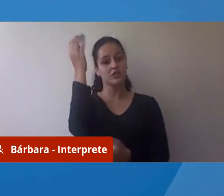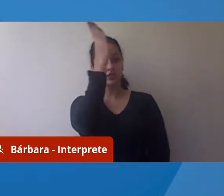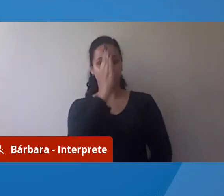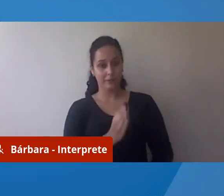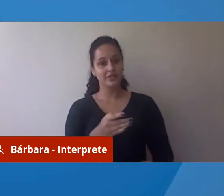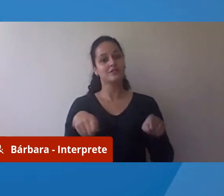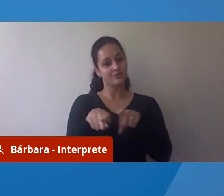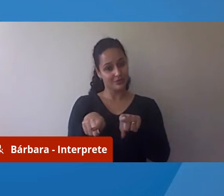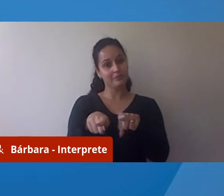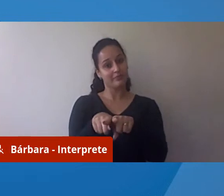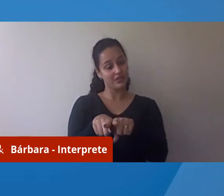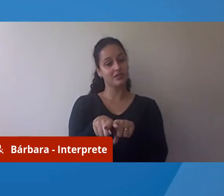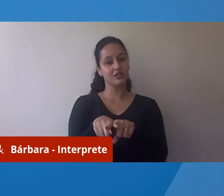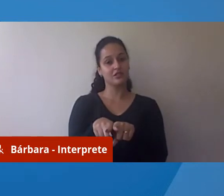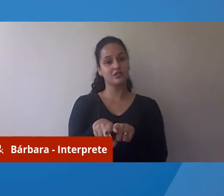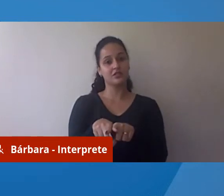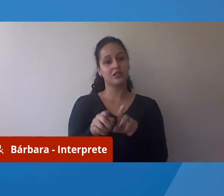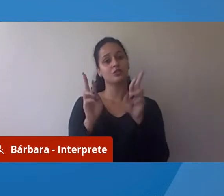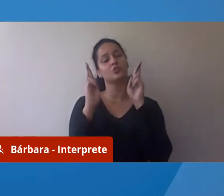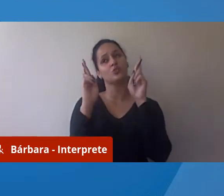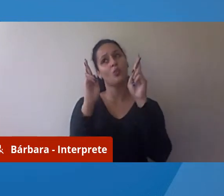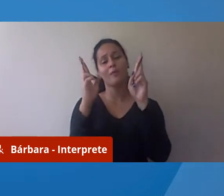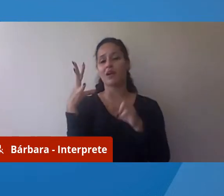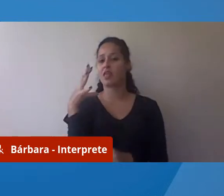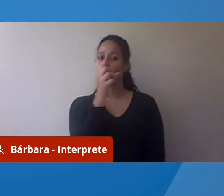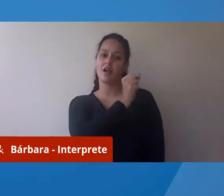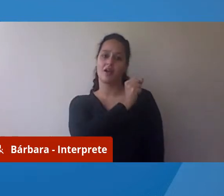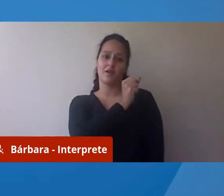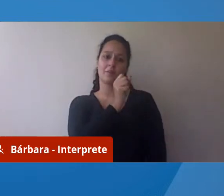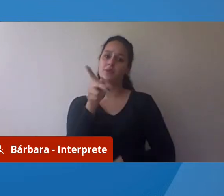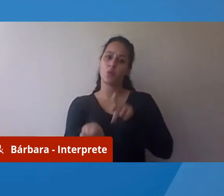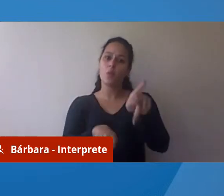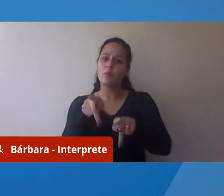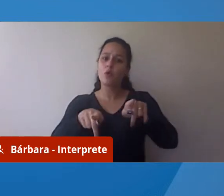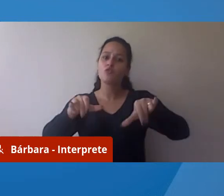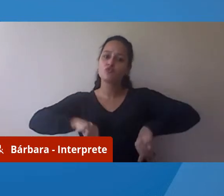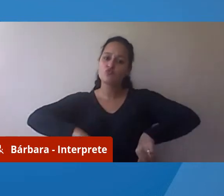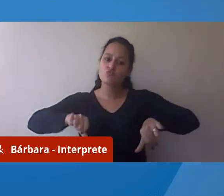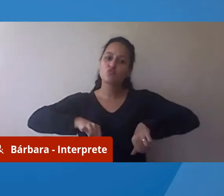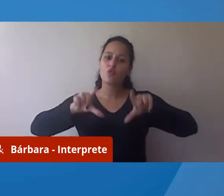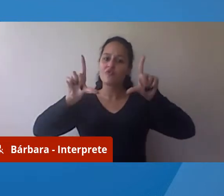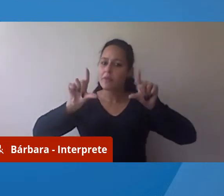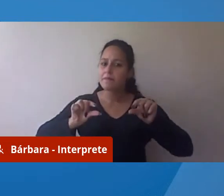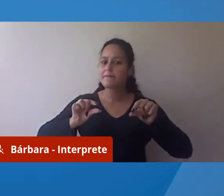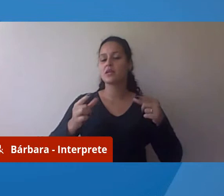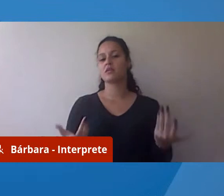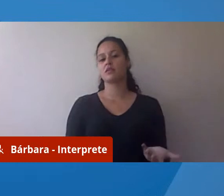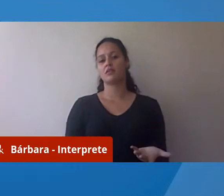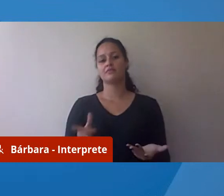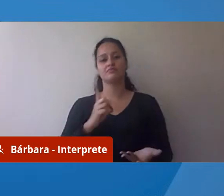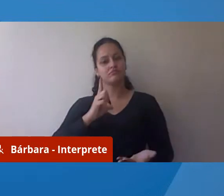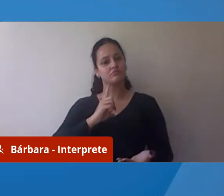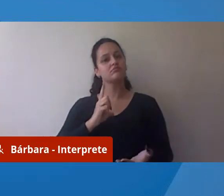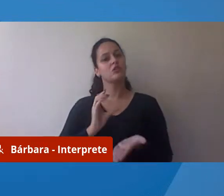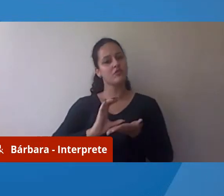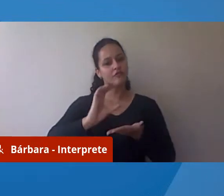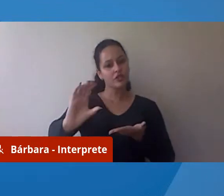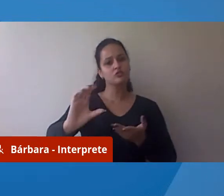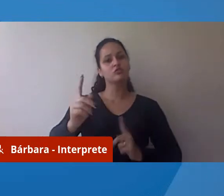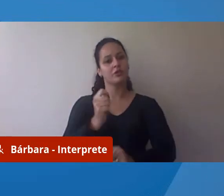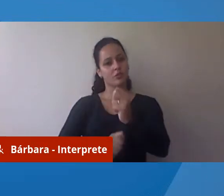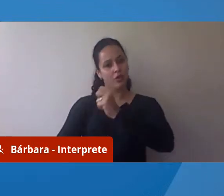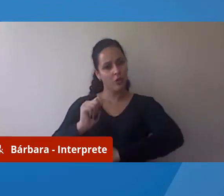ou mais tarde. Tomara que mais cedo, porque o povo sofrerá menos. Haverá investimento econômico, retomada do